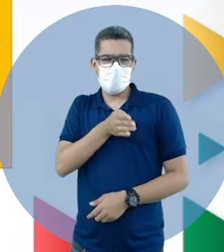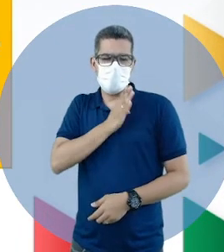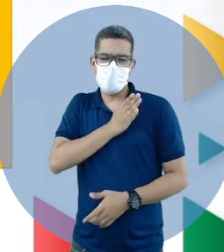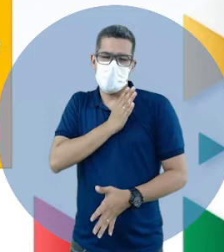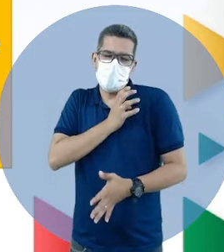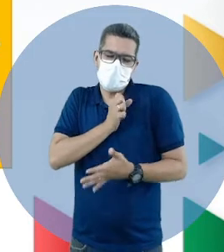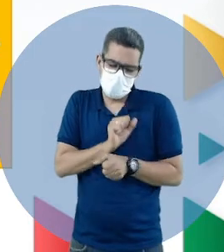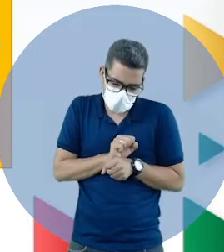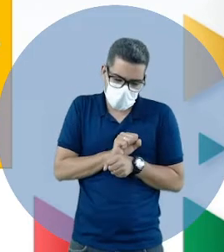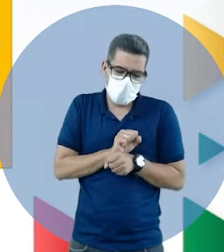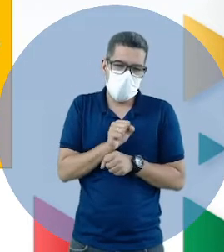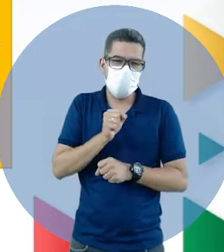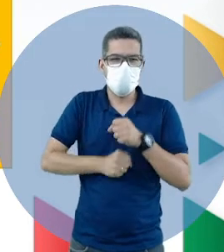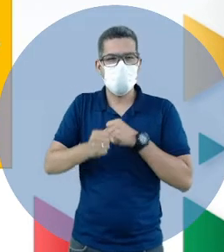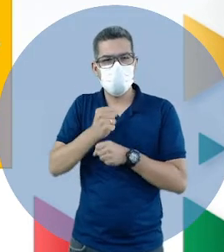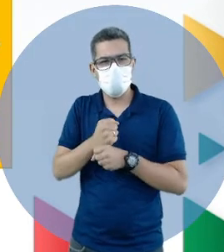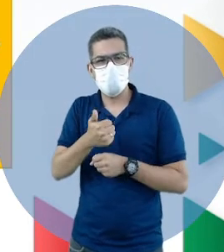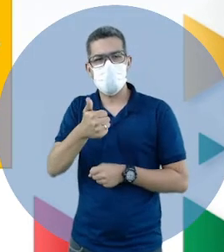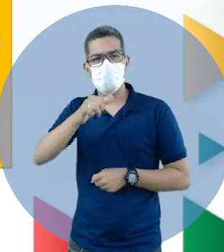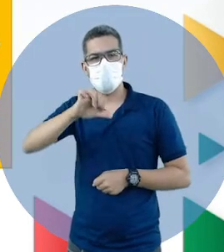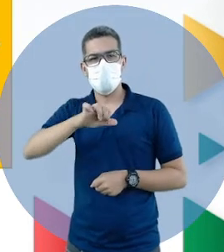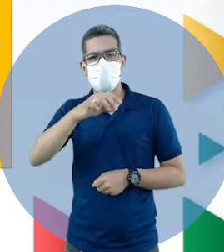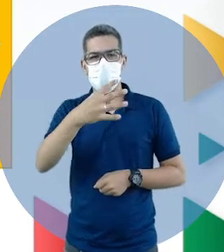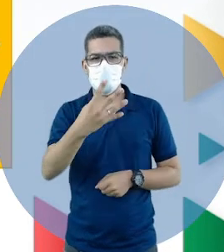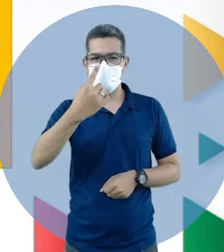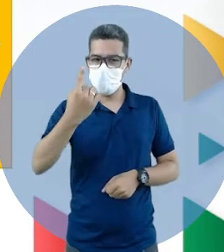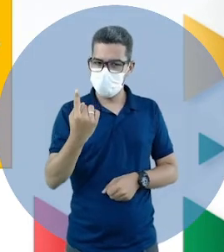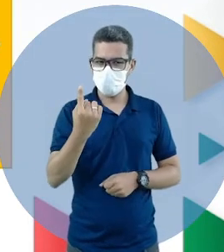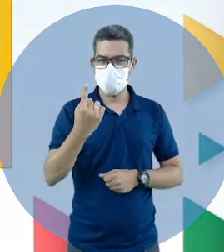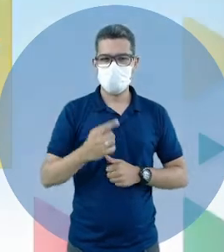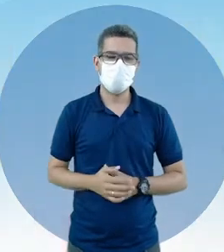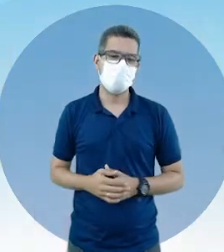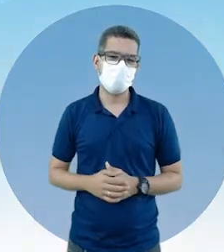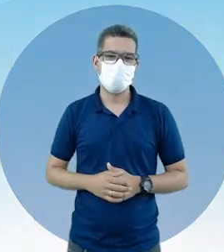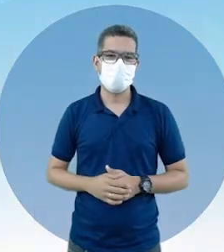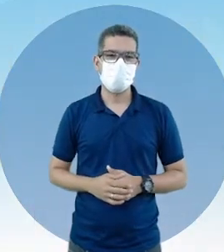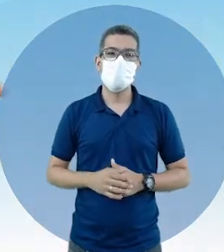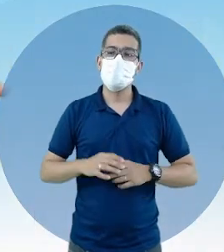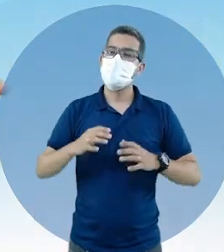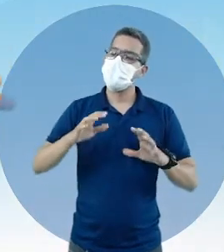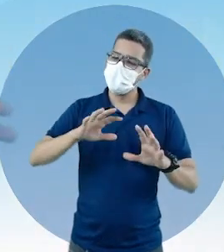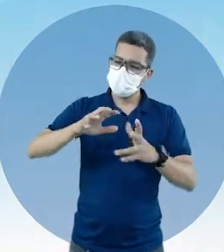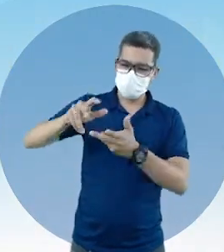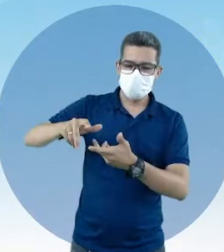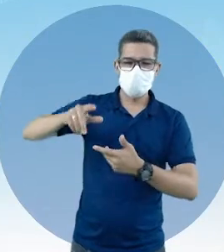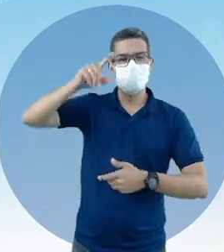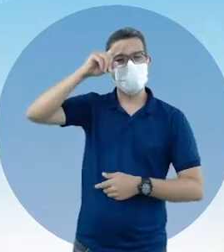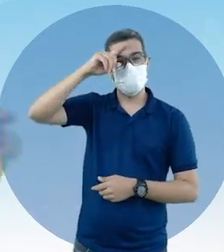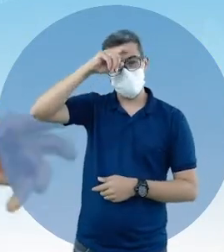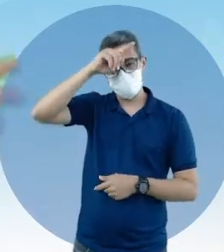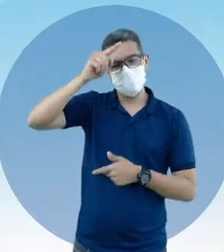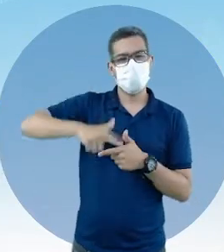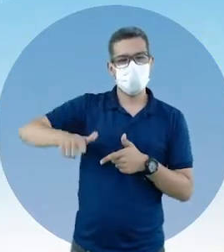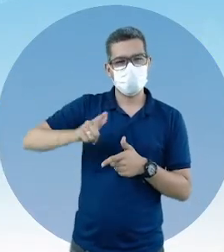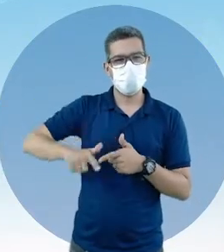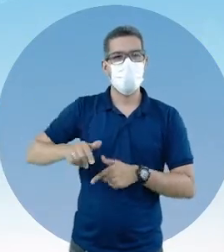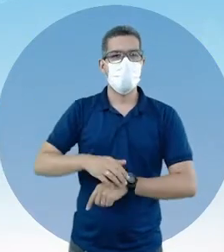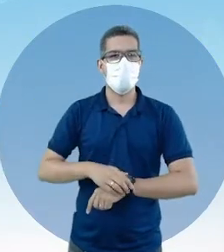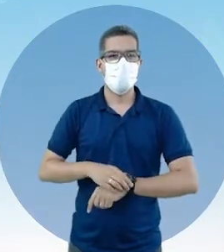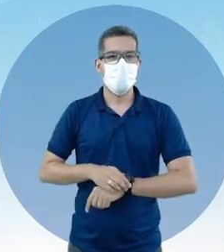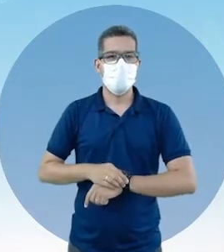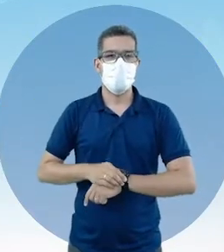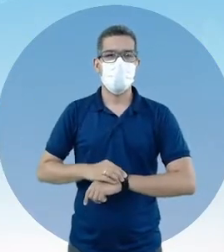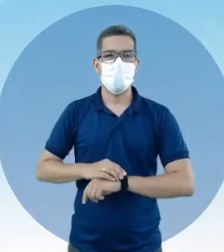em 1941. Então veja só o mundo conturbado em que ele viveu, justamente nesse período